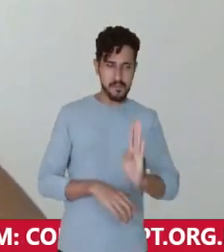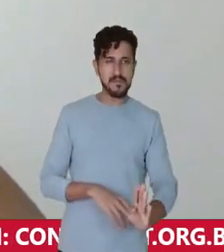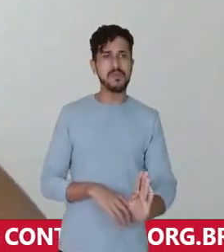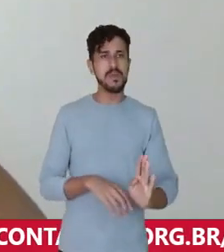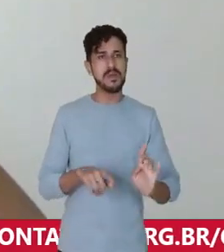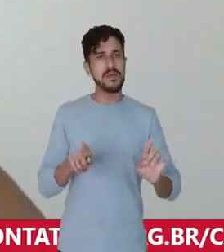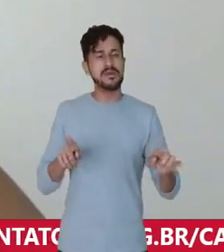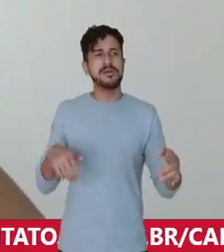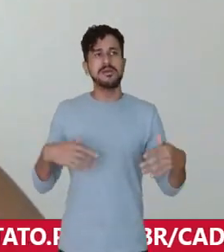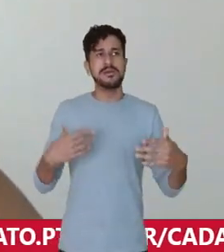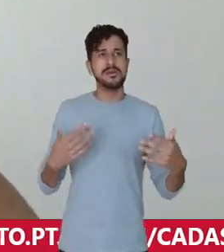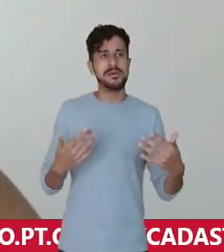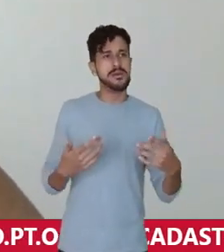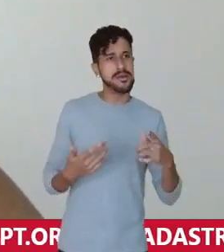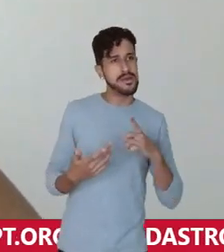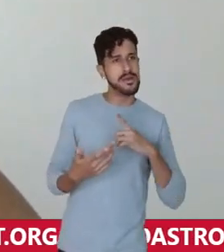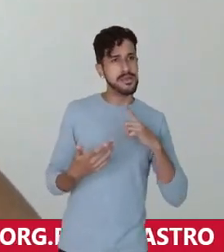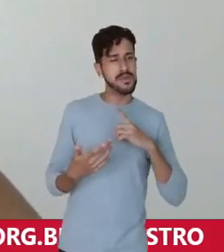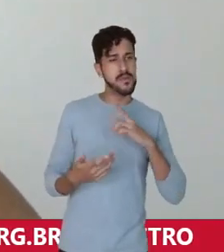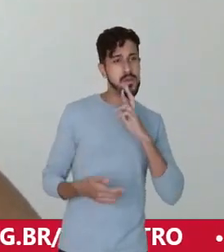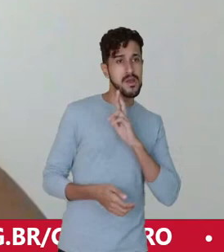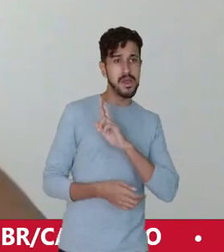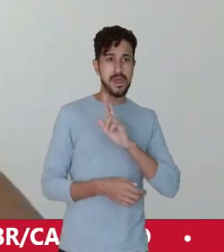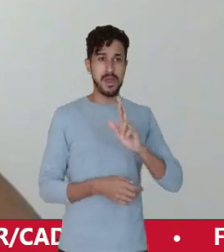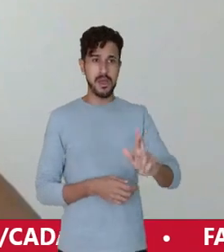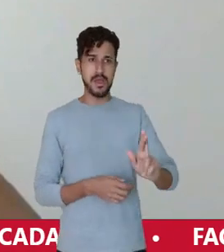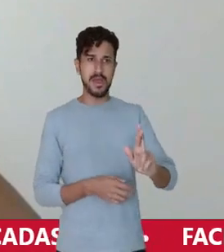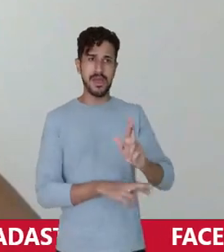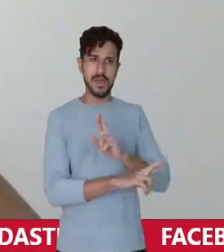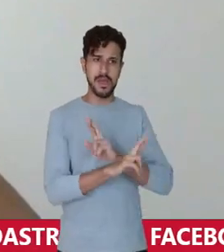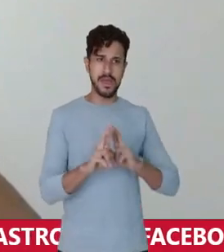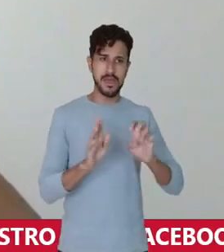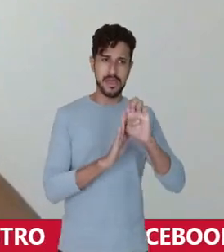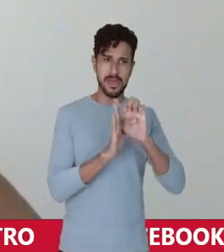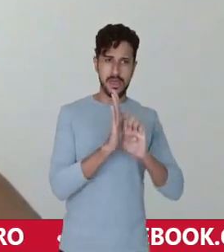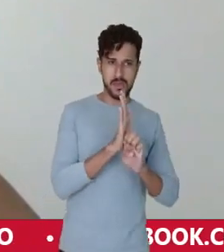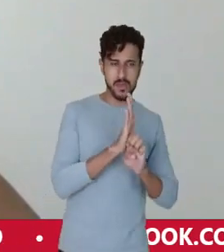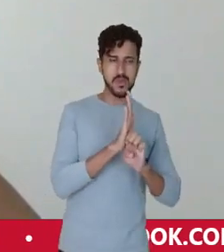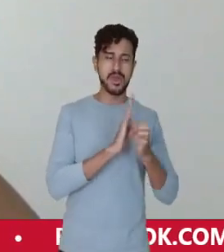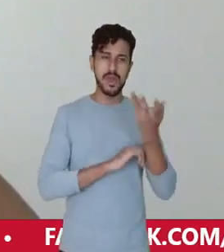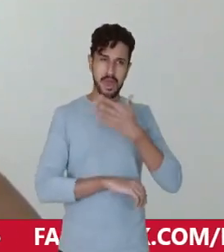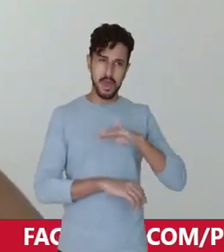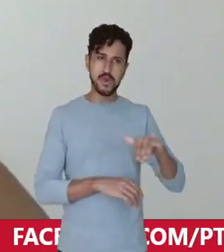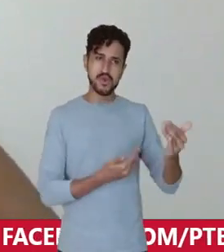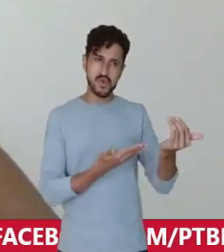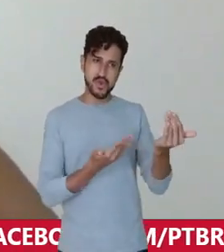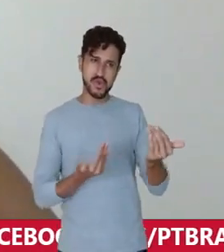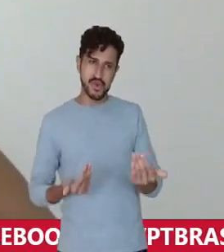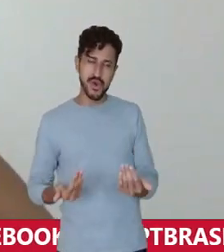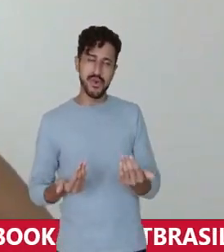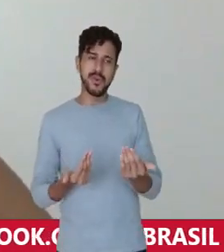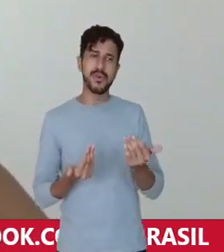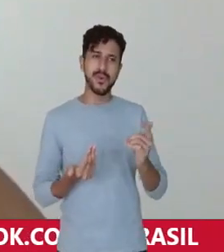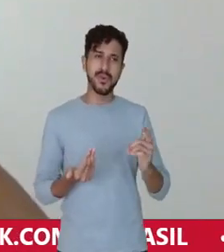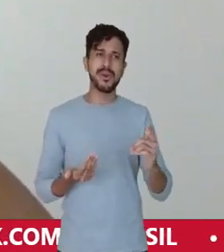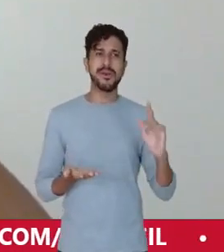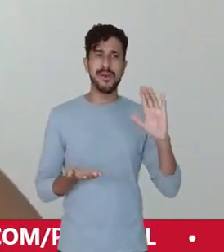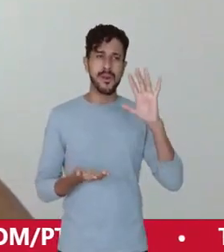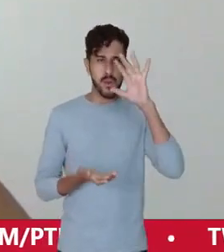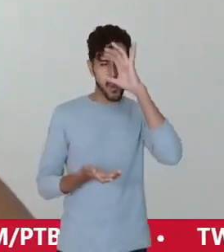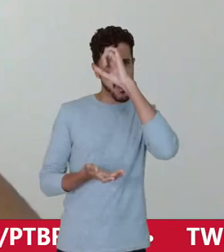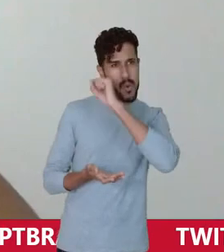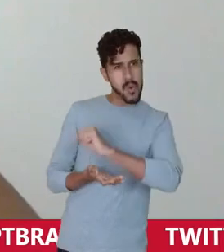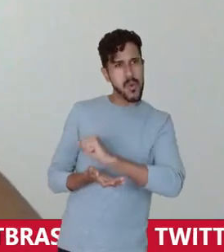ser, então, uma resposta em relação ao Estatuto da Criança e do Adolescente, que leva em